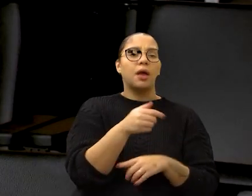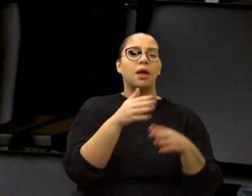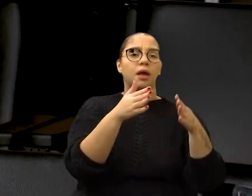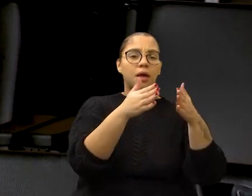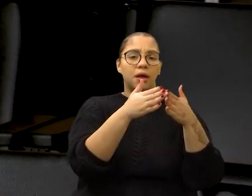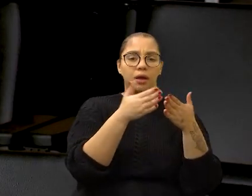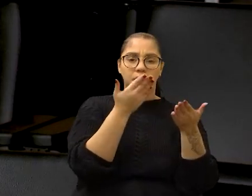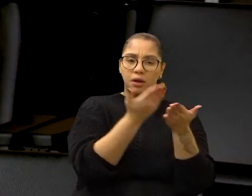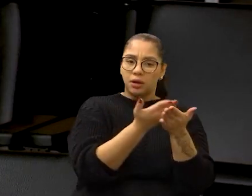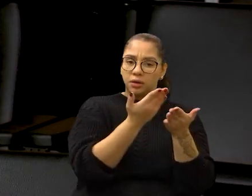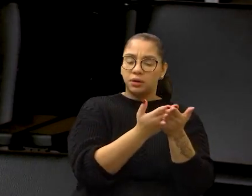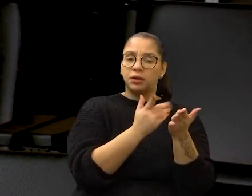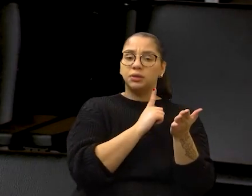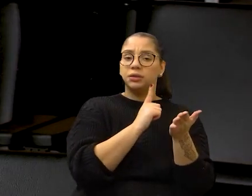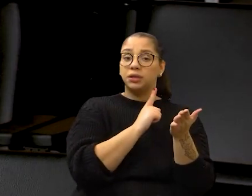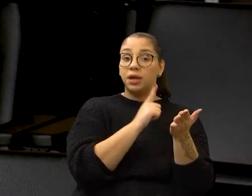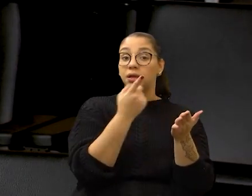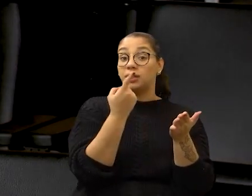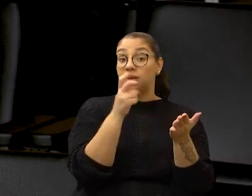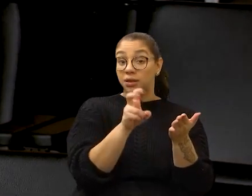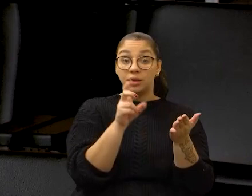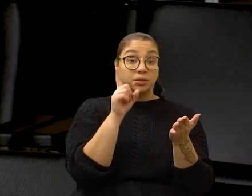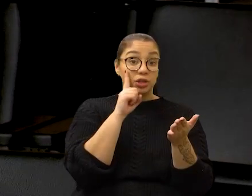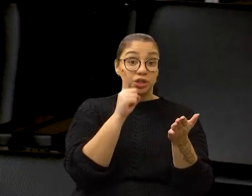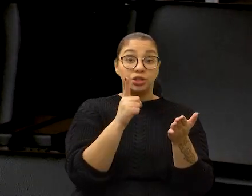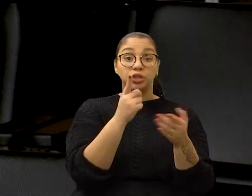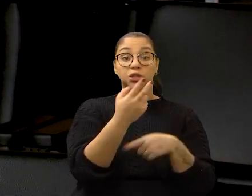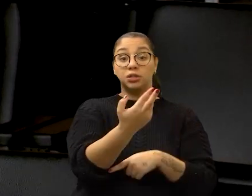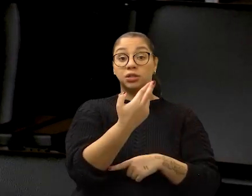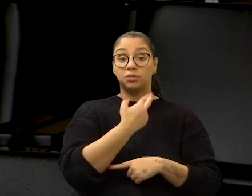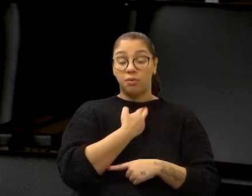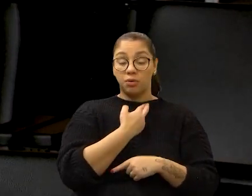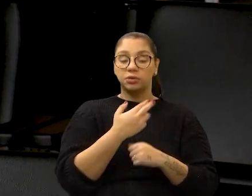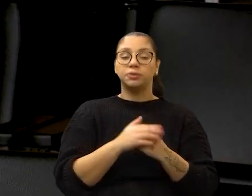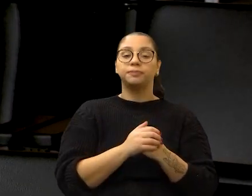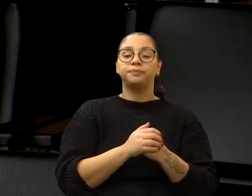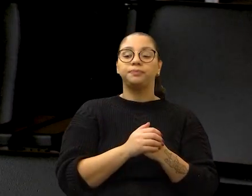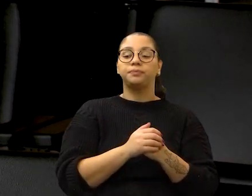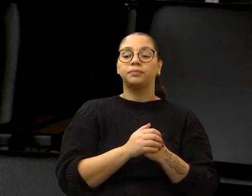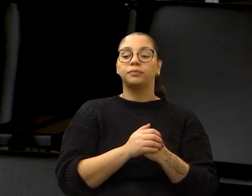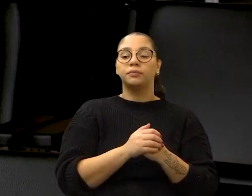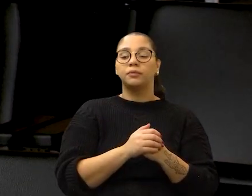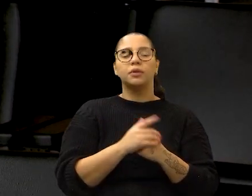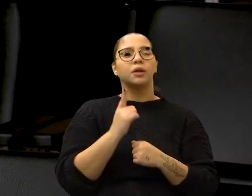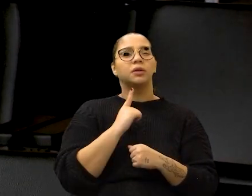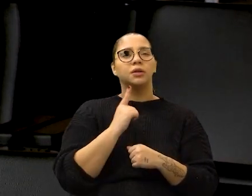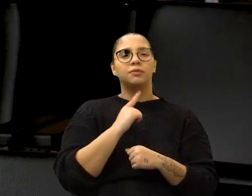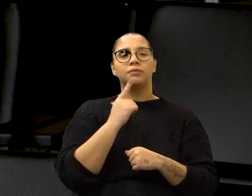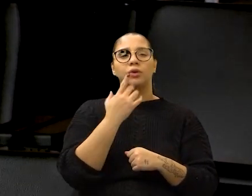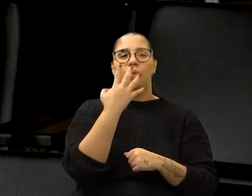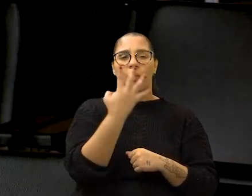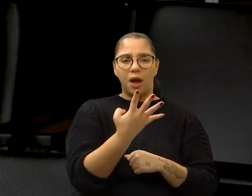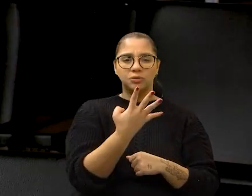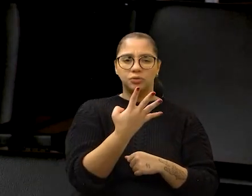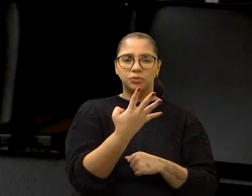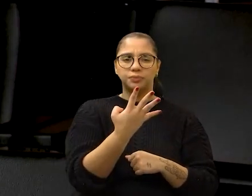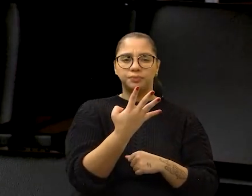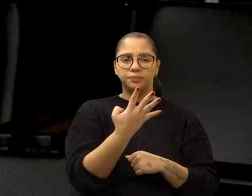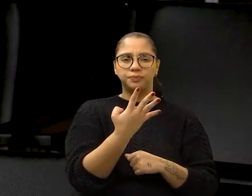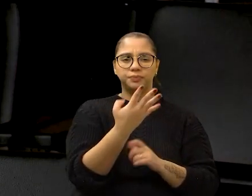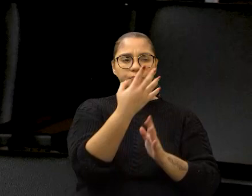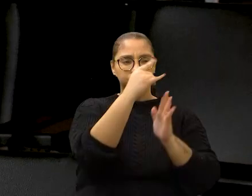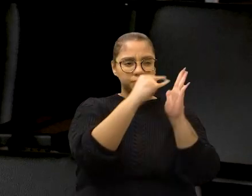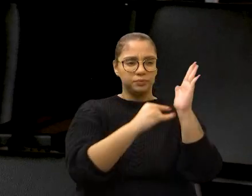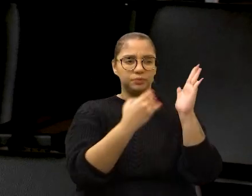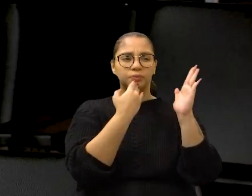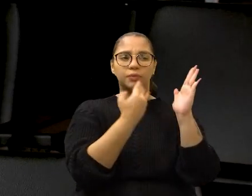requerimento, eles têm 15 dias, né, para responder, e nós fizemos, acho que 4 requerimentos, que cada